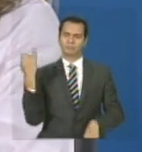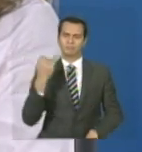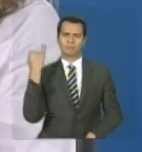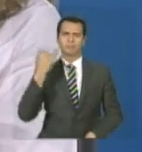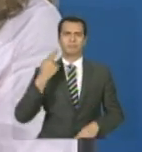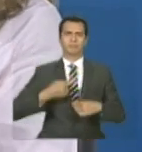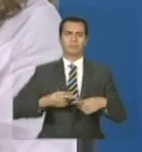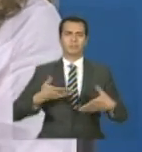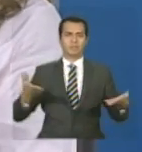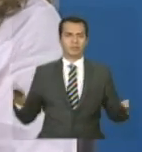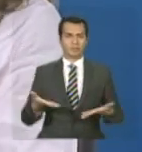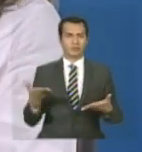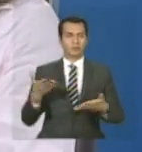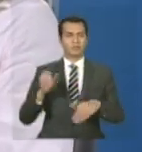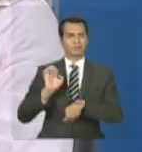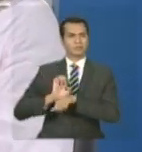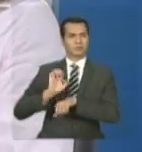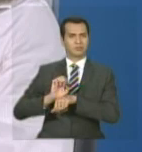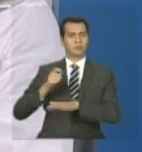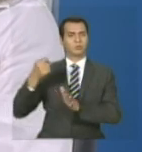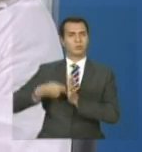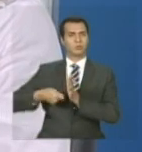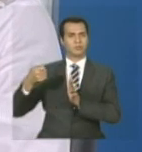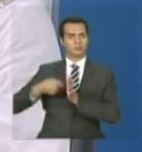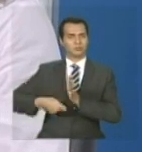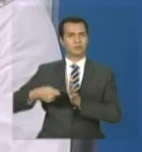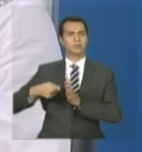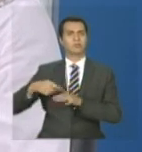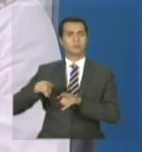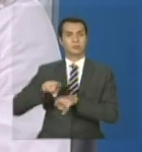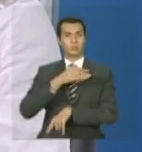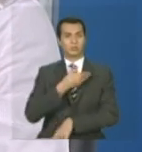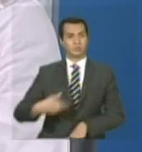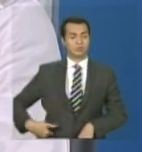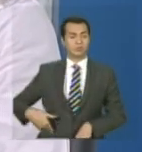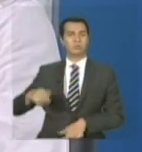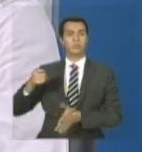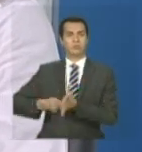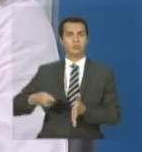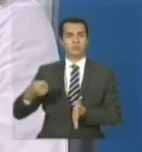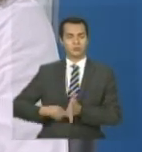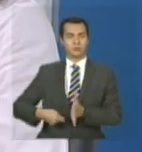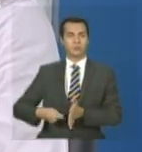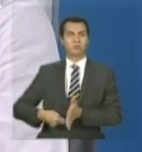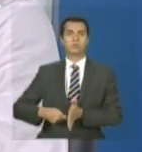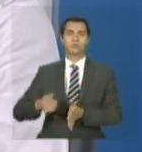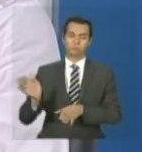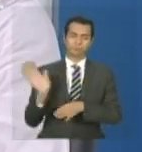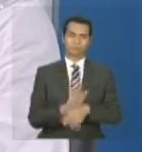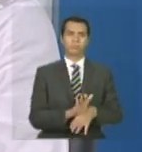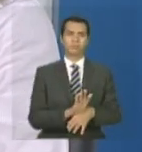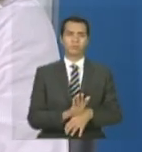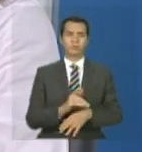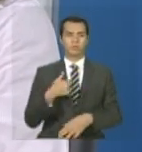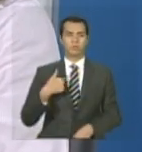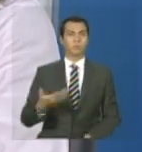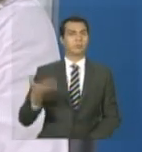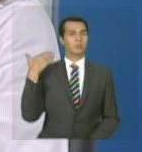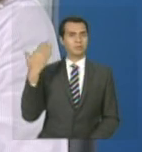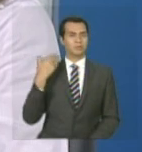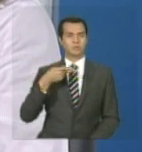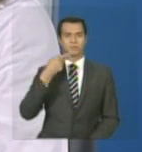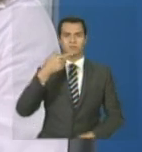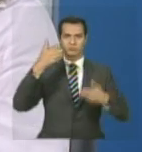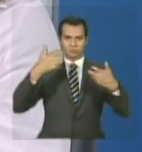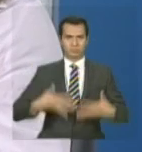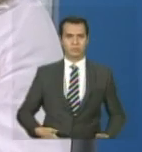responsabilidade e obrigação do Estado para cuidar dessa questão da alimentação. Então, assim, como eu já tinha colocado no outro bloco, a alimentação